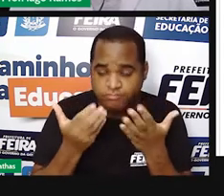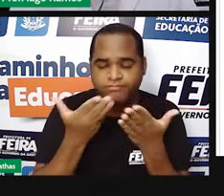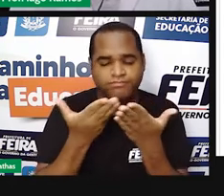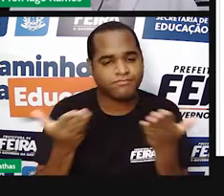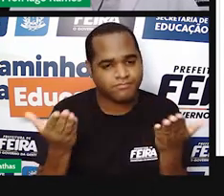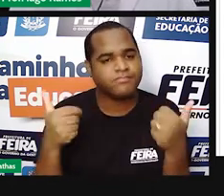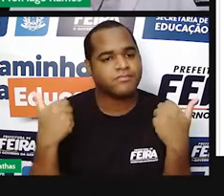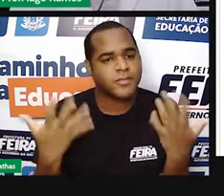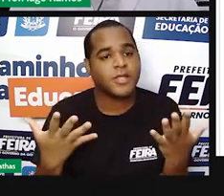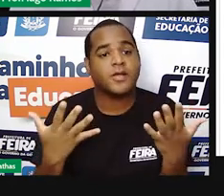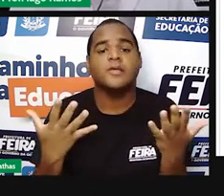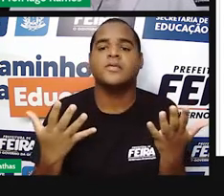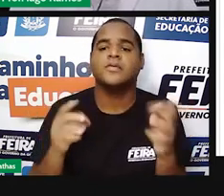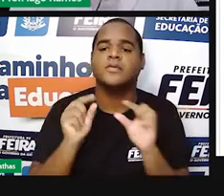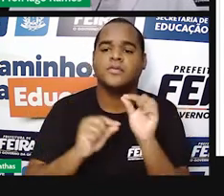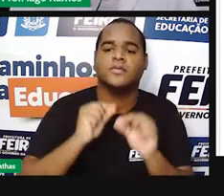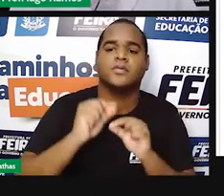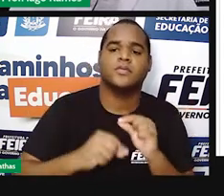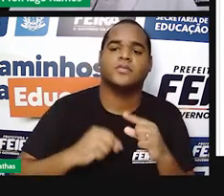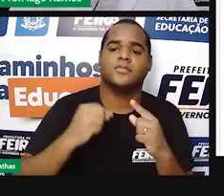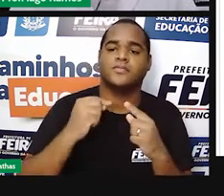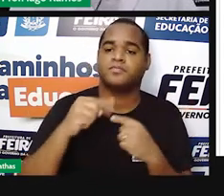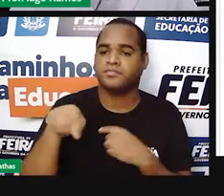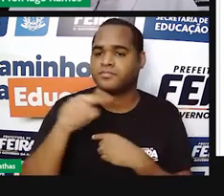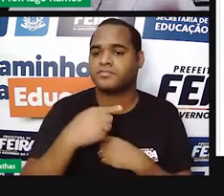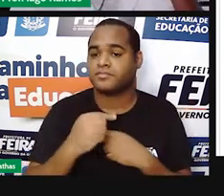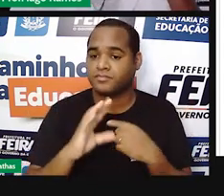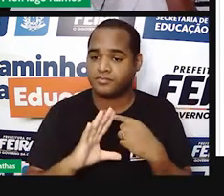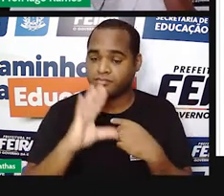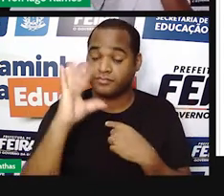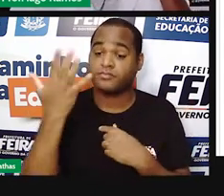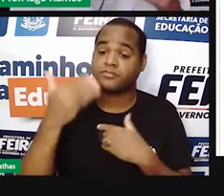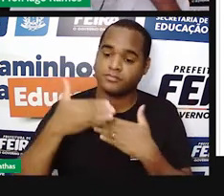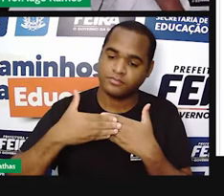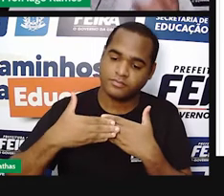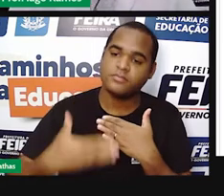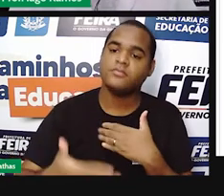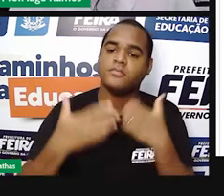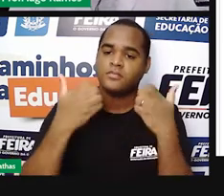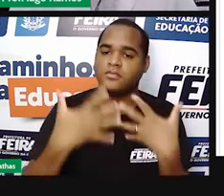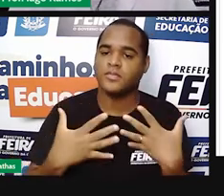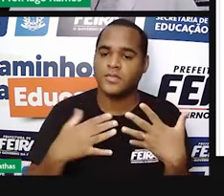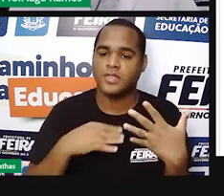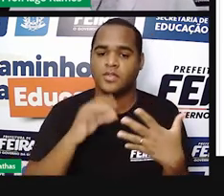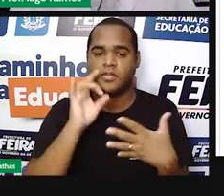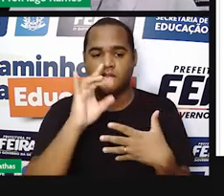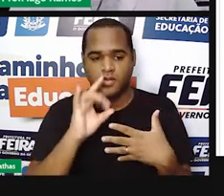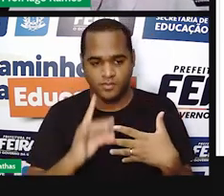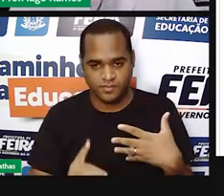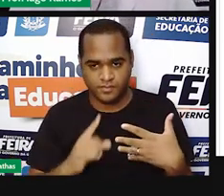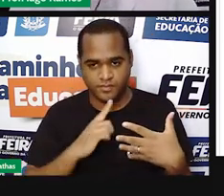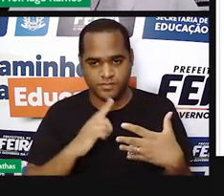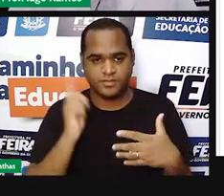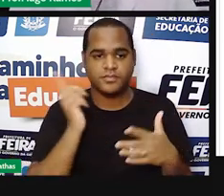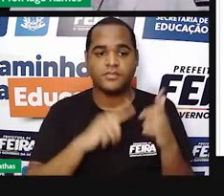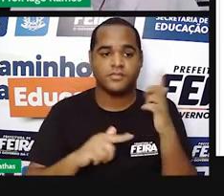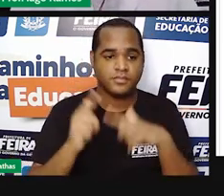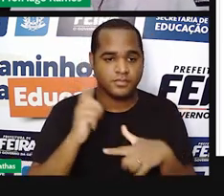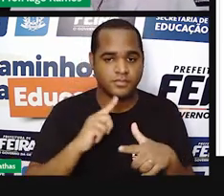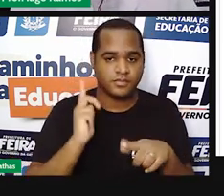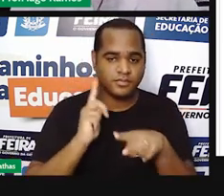então isso aqui vai acontecer então já tenho aí uma maneira de vencer né